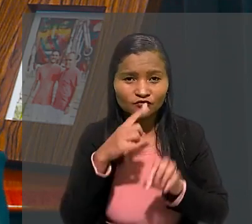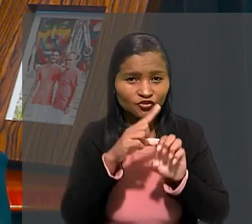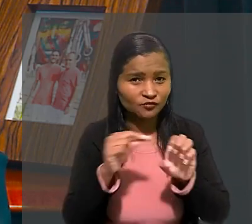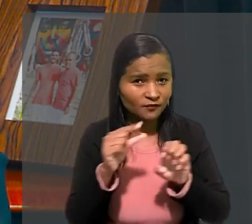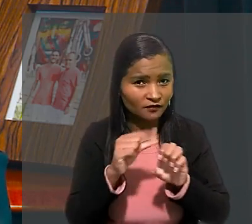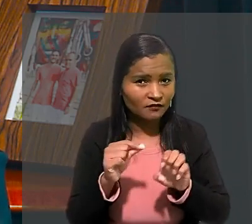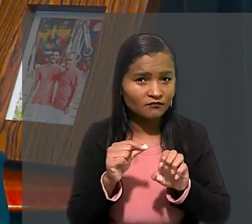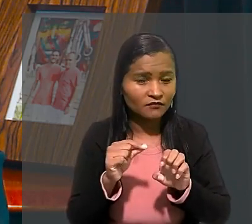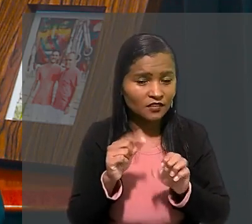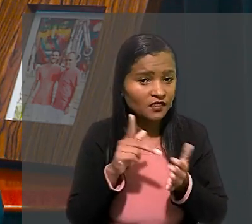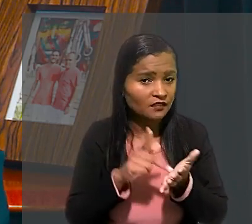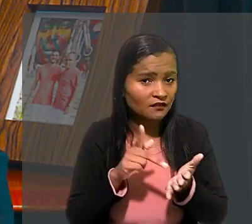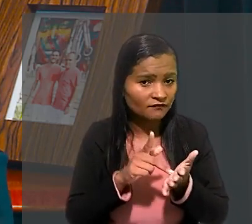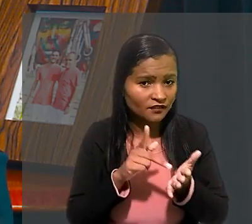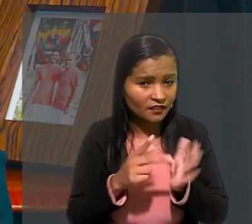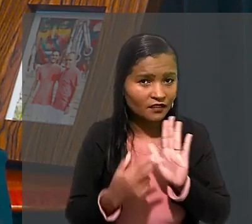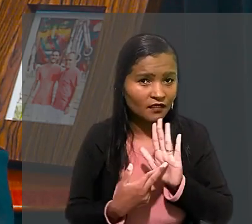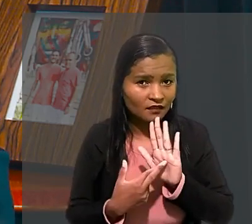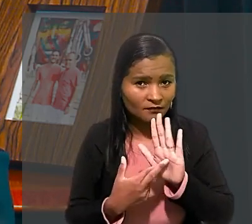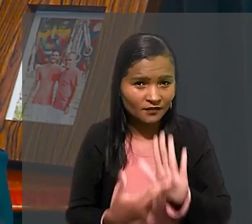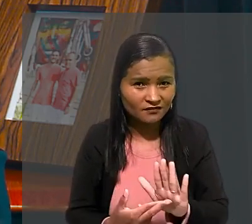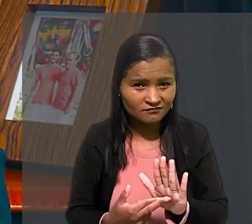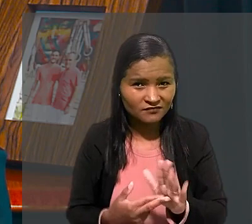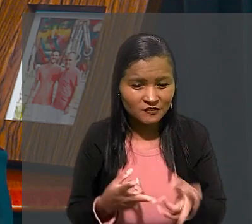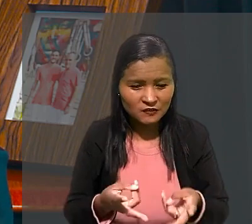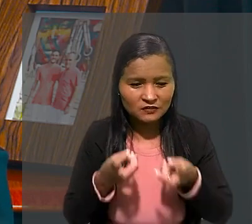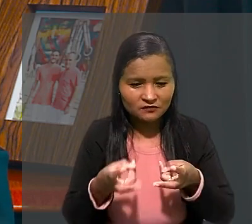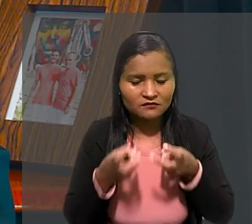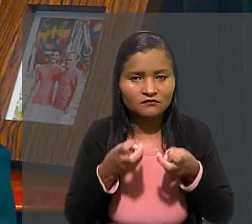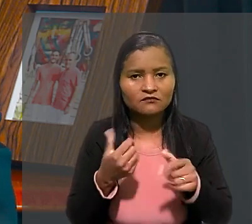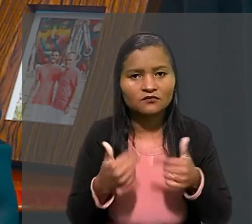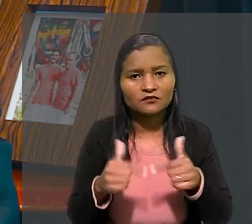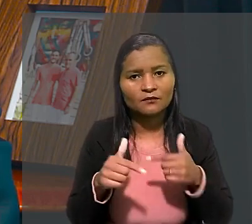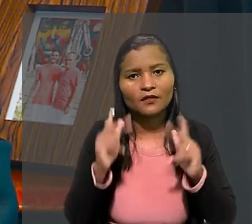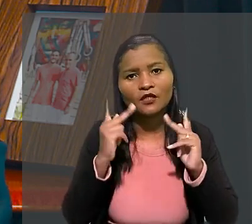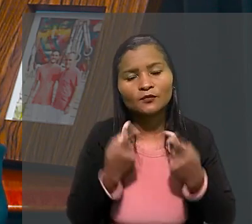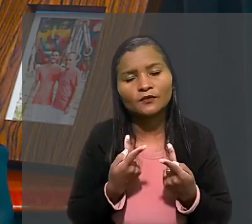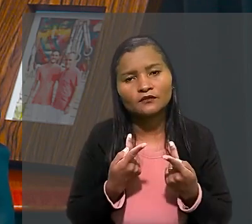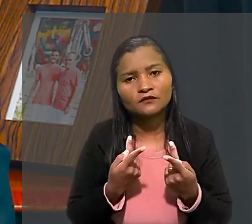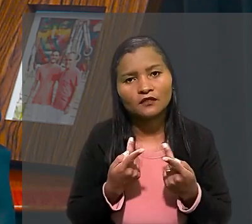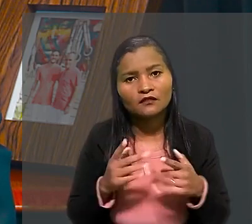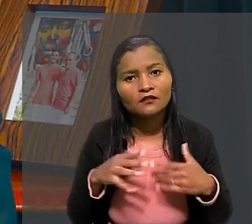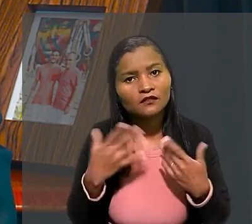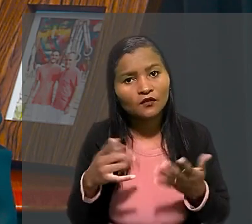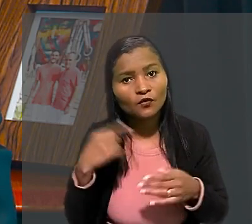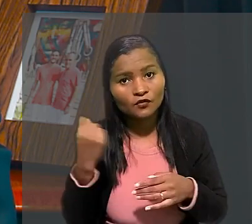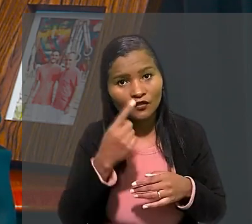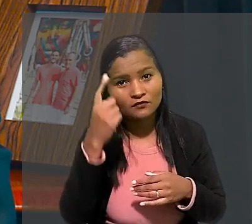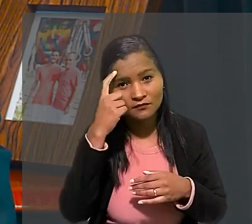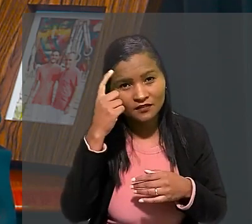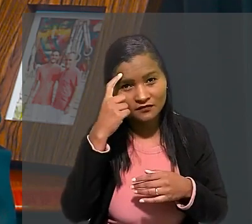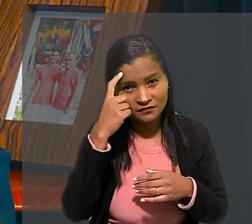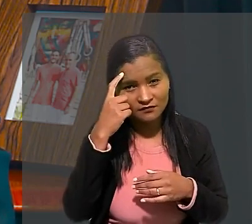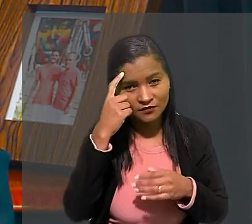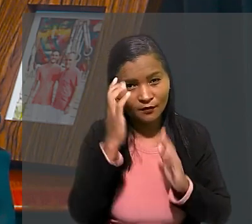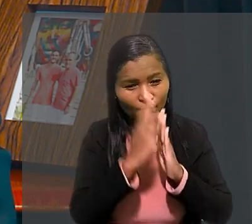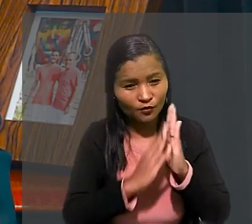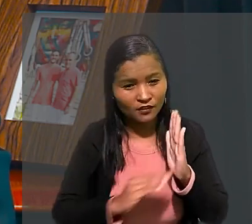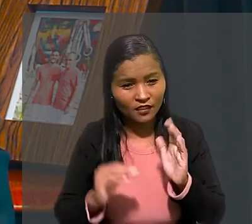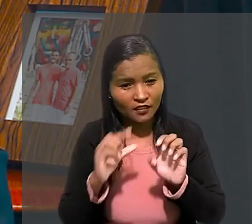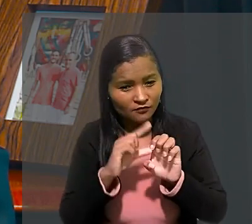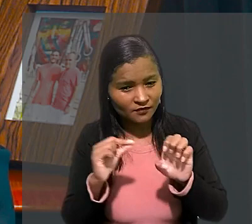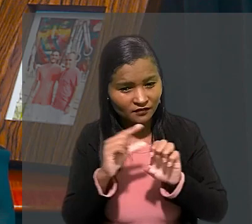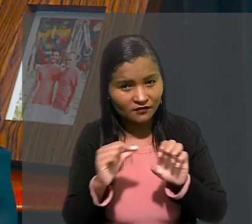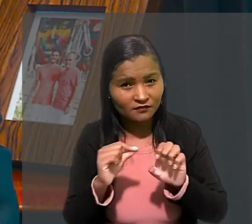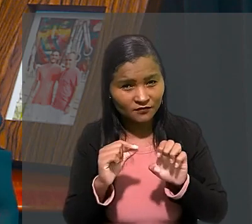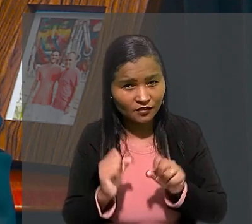que, na verdade, representam, na essência, a exploração do trabalho humano. Então, quando nós pensamos no modelo de empreendedorismo, na visão do